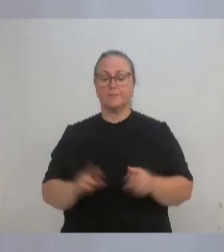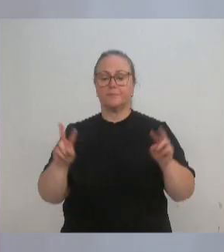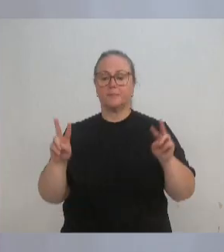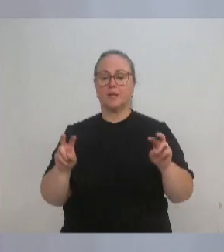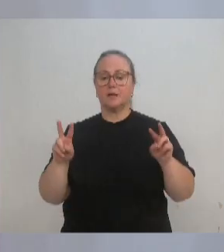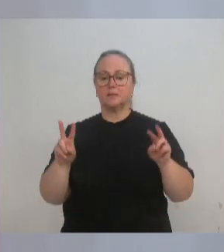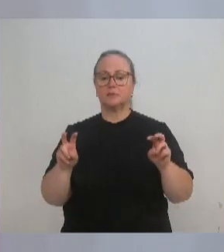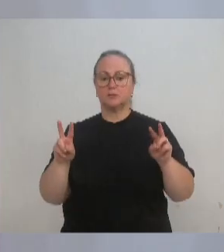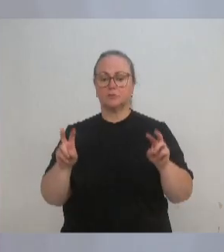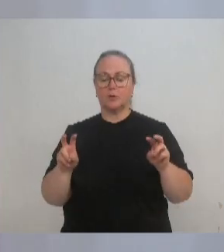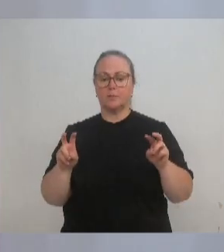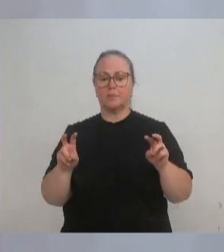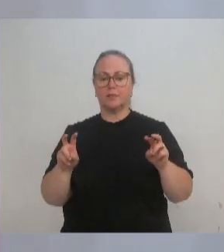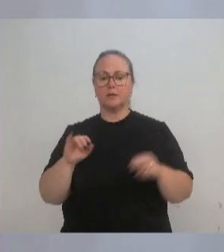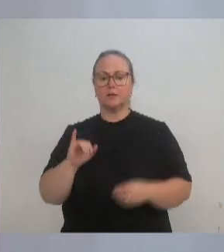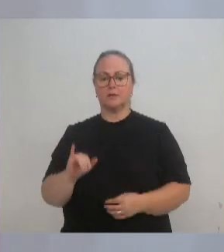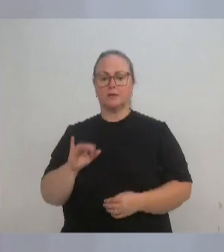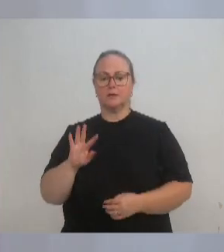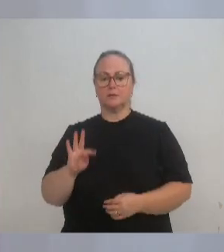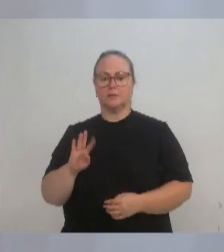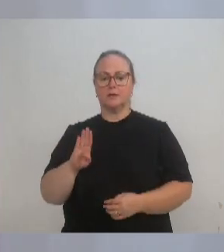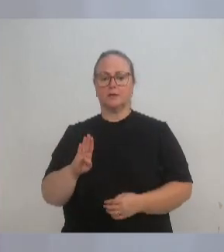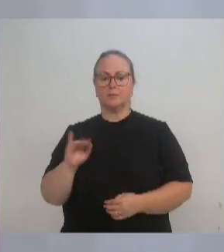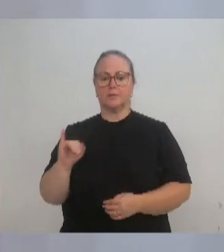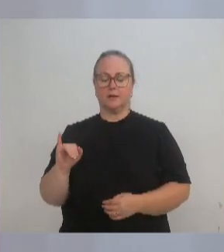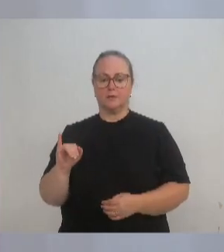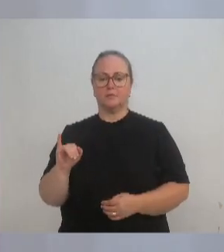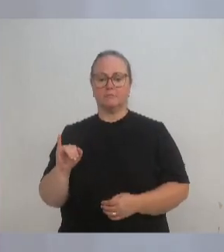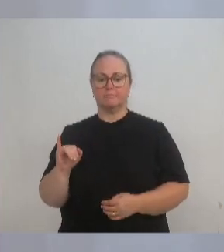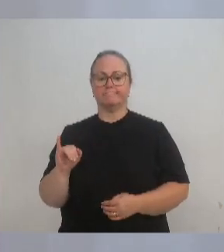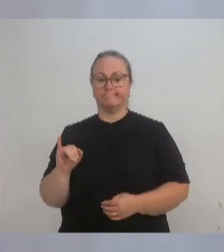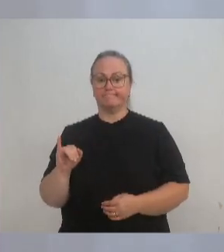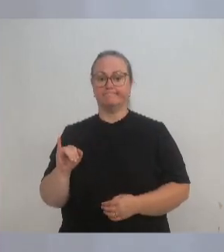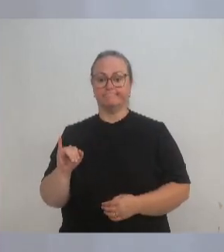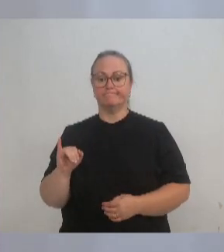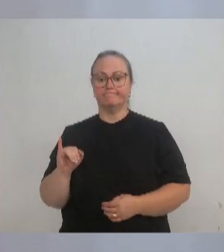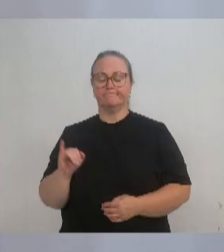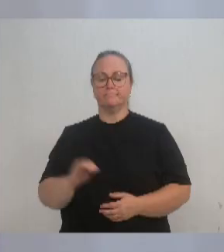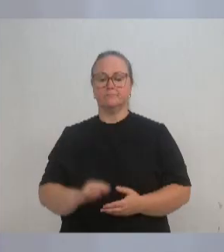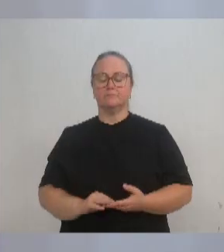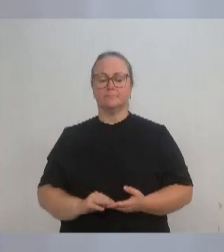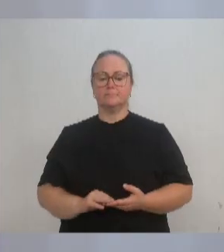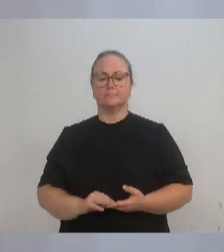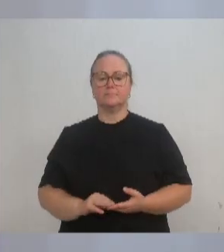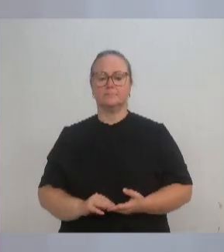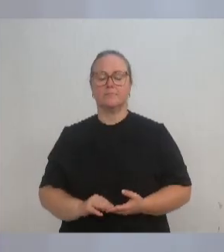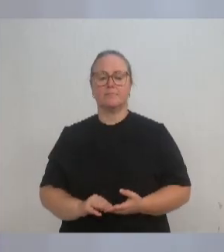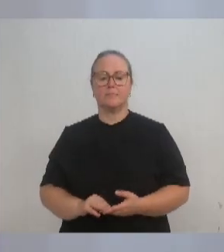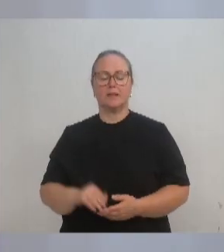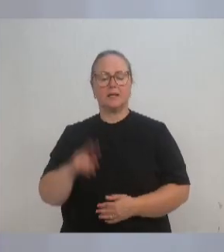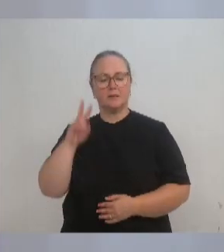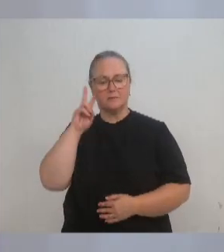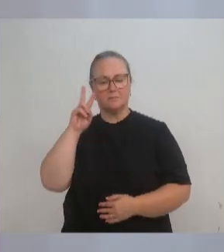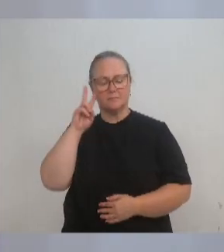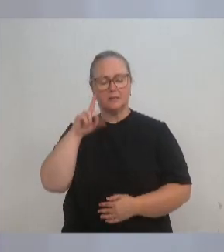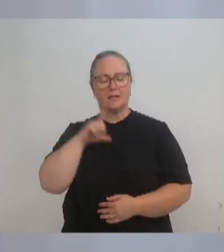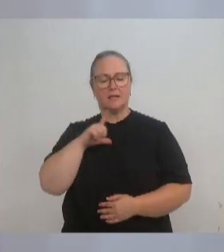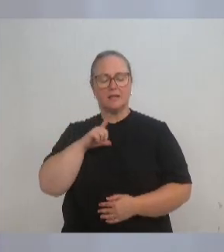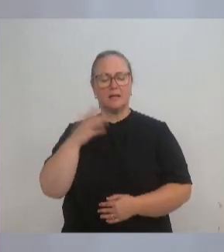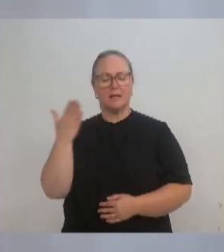trata do ITBI. Lembro muito bem aqui, inclusive teve a participação